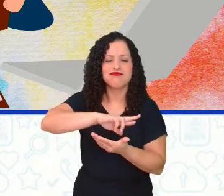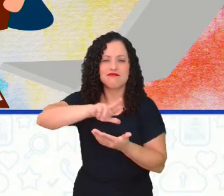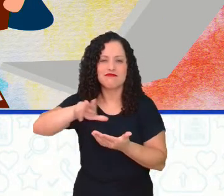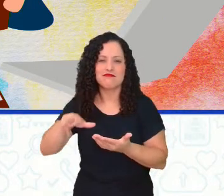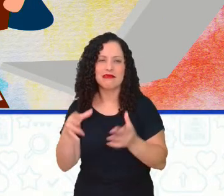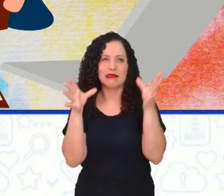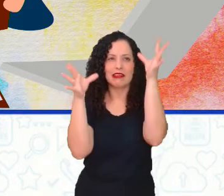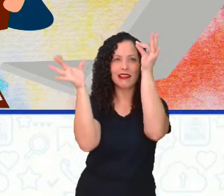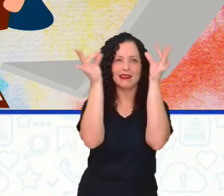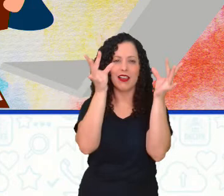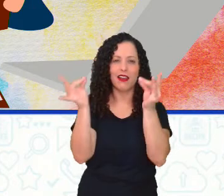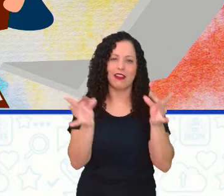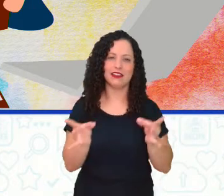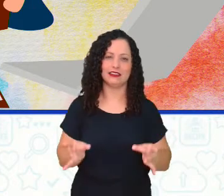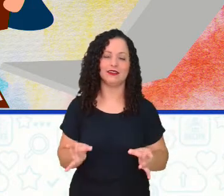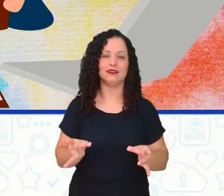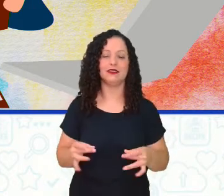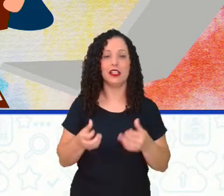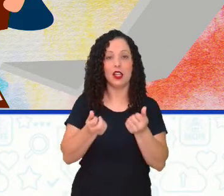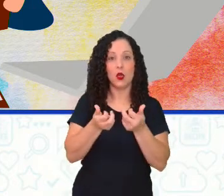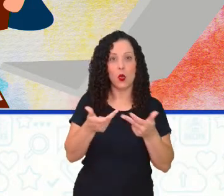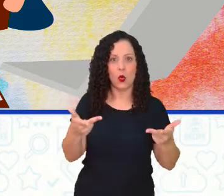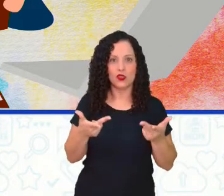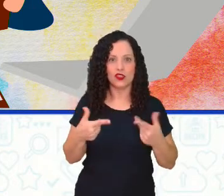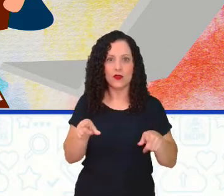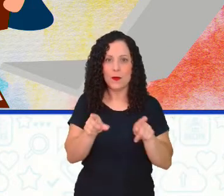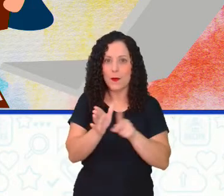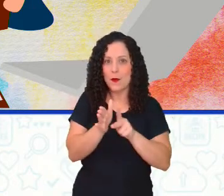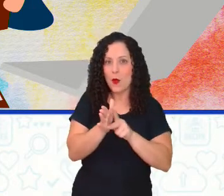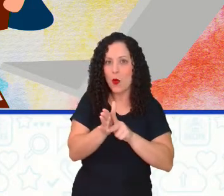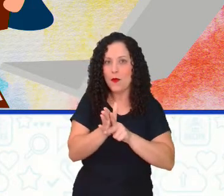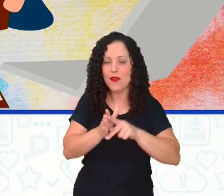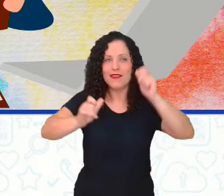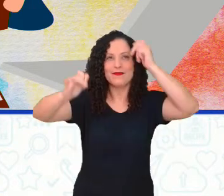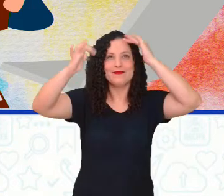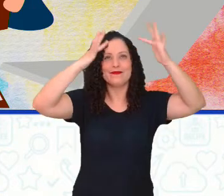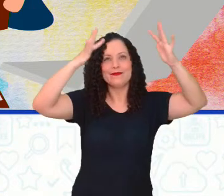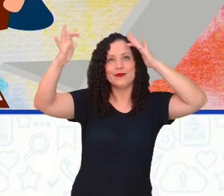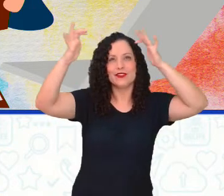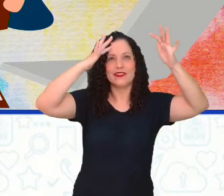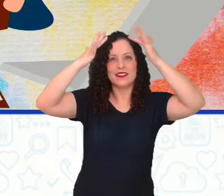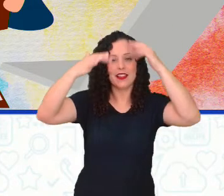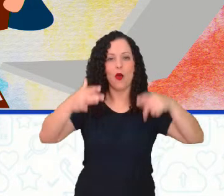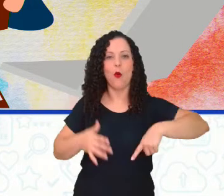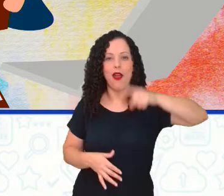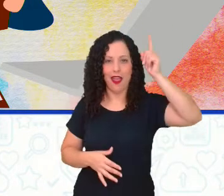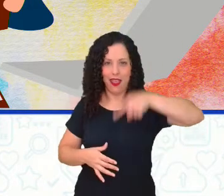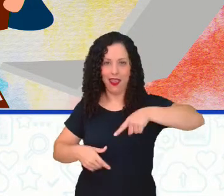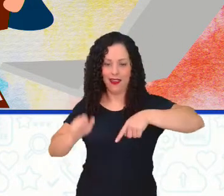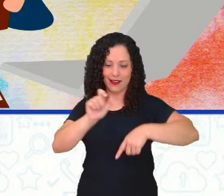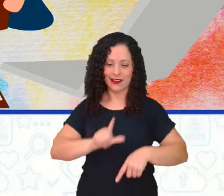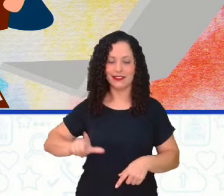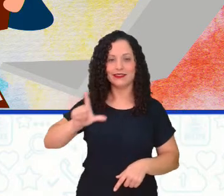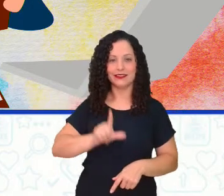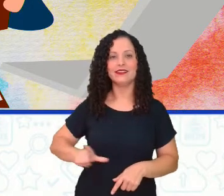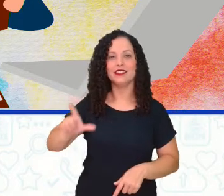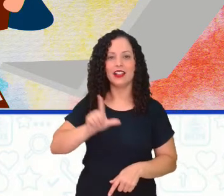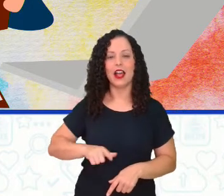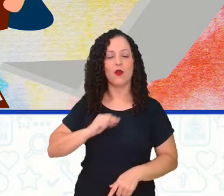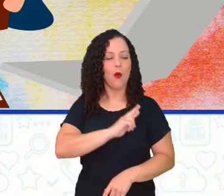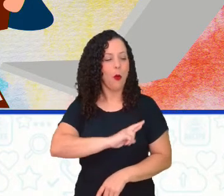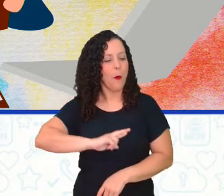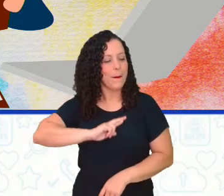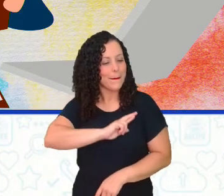toda essa parte que convém à nossa imaginação, a gente está falando de um texto muito provavelmente literário. Então,